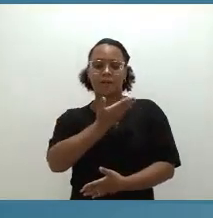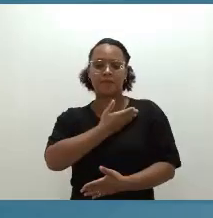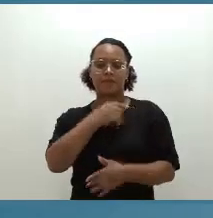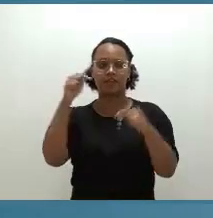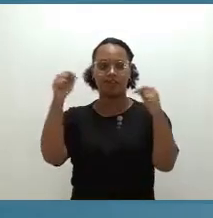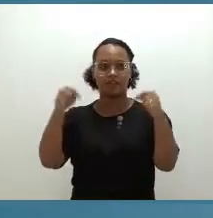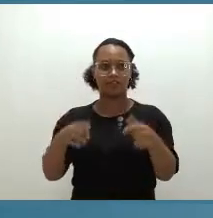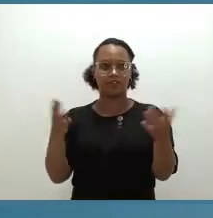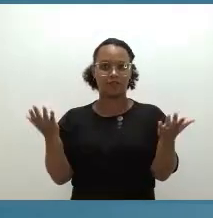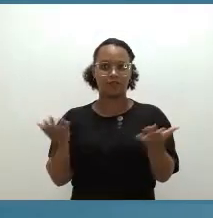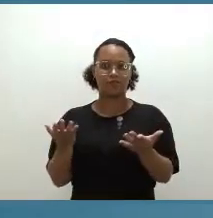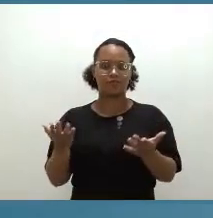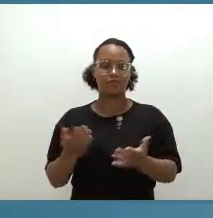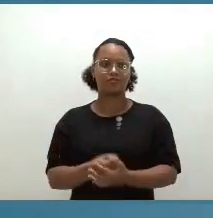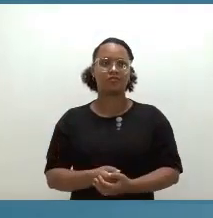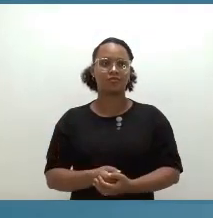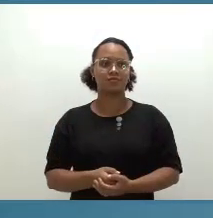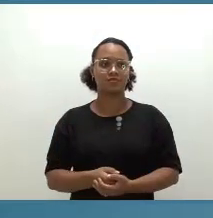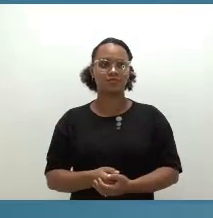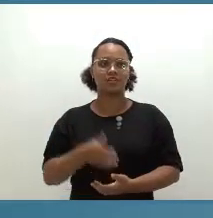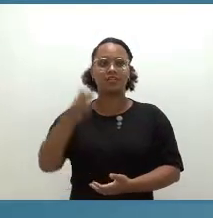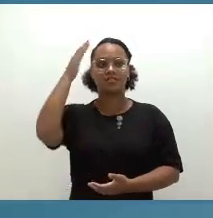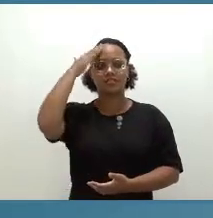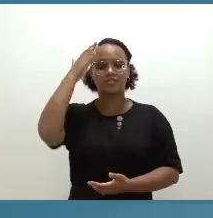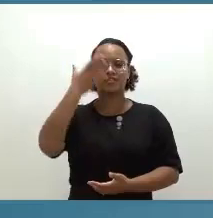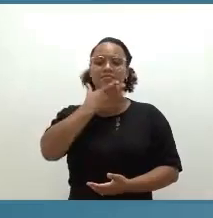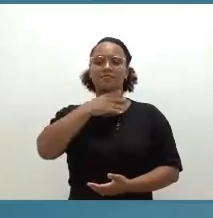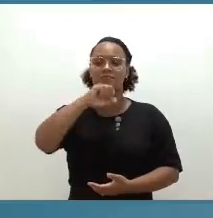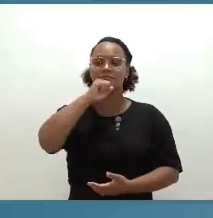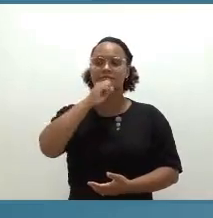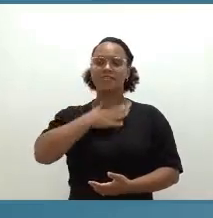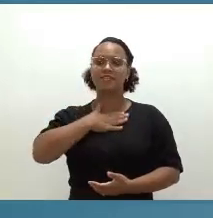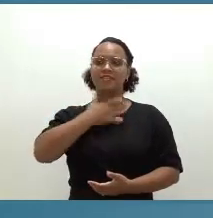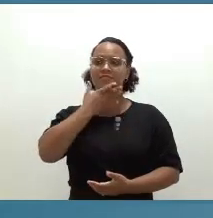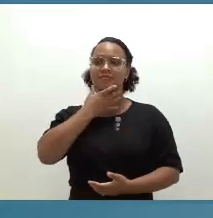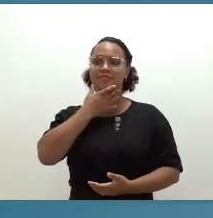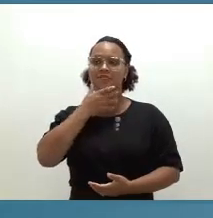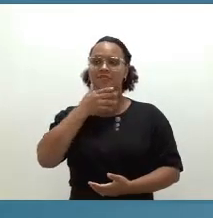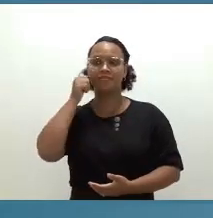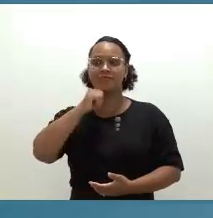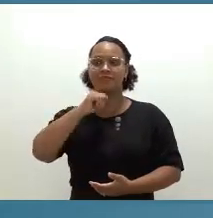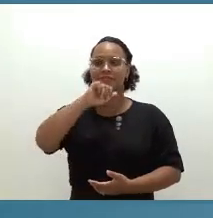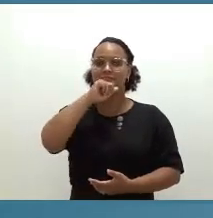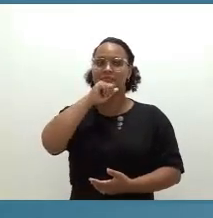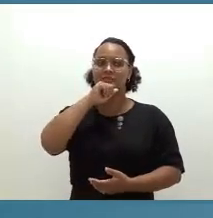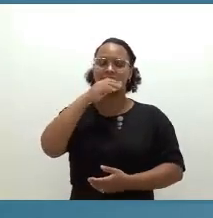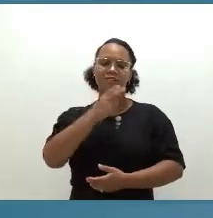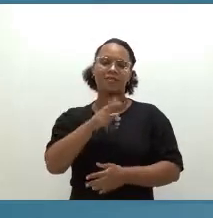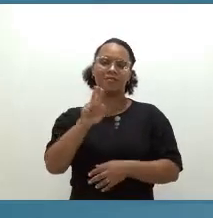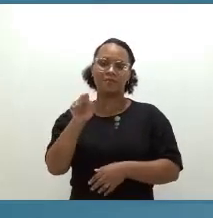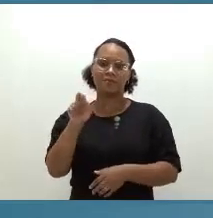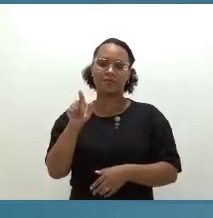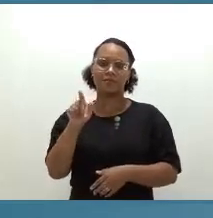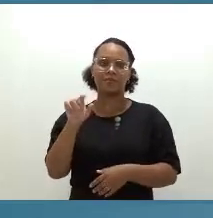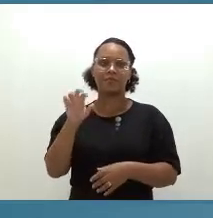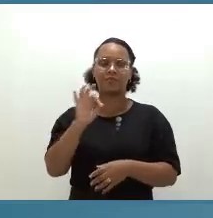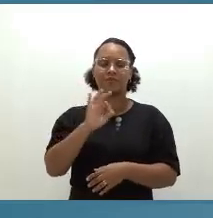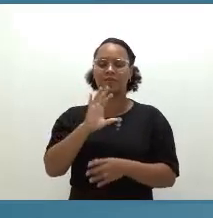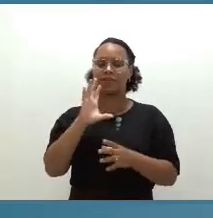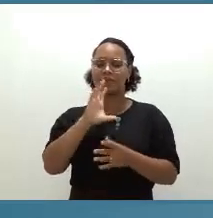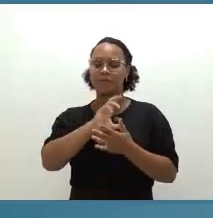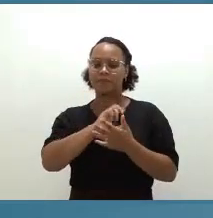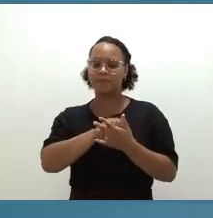aqui. E sei que a minha mãe, o meu pai e o meu irmão muito amado, que sempre vão ser por mim, onde